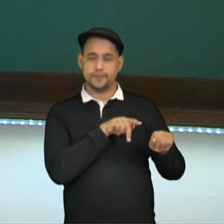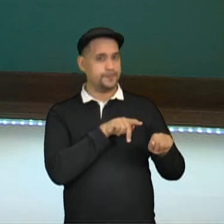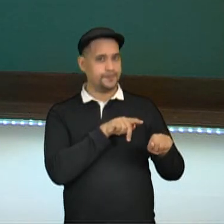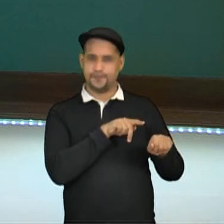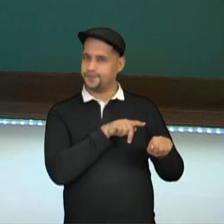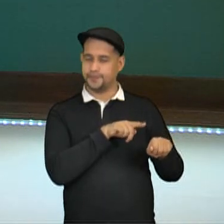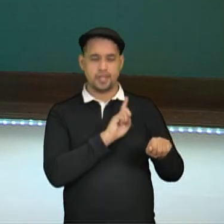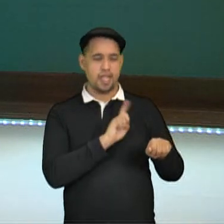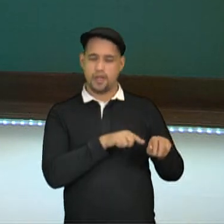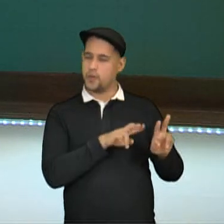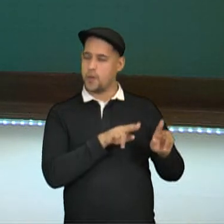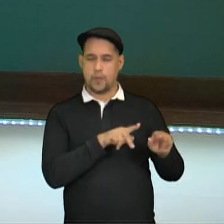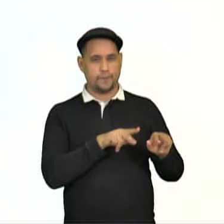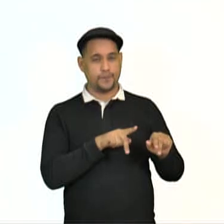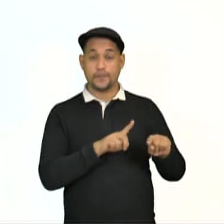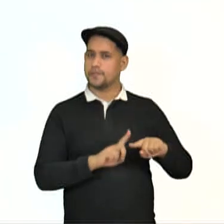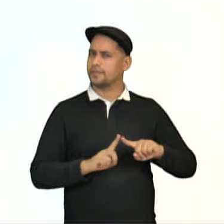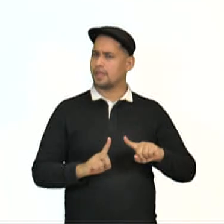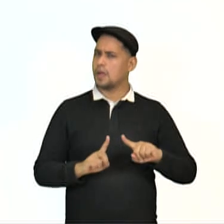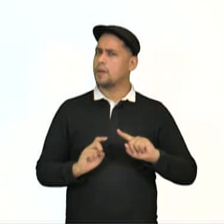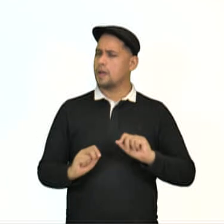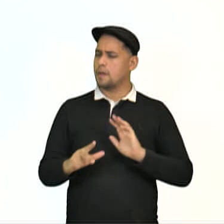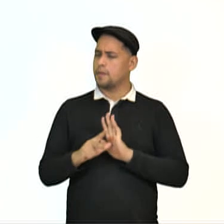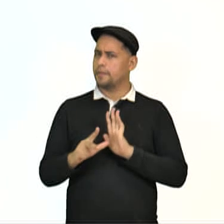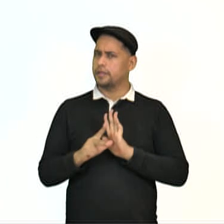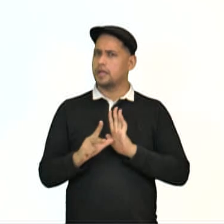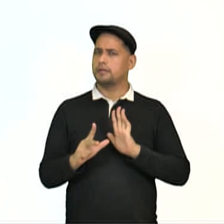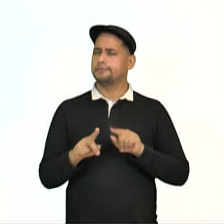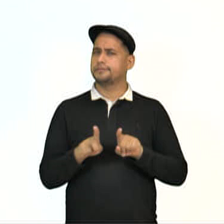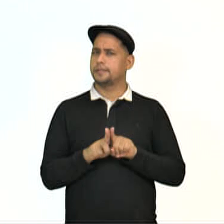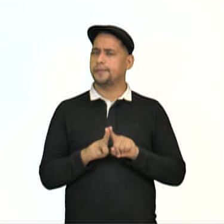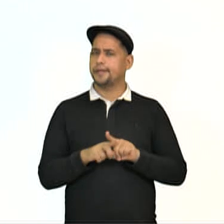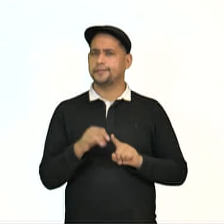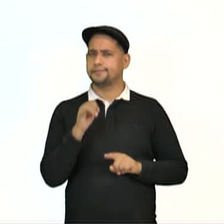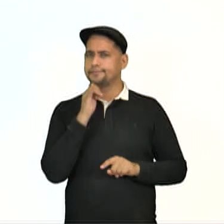né? Não são iguais. Vale a propriedade